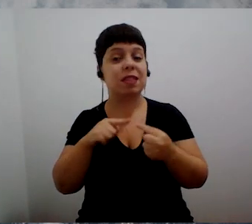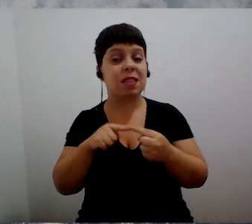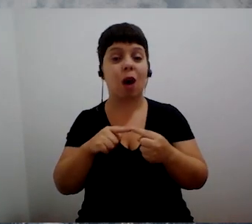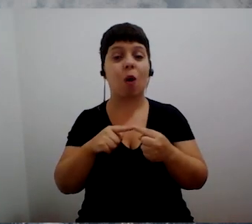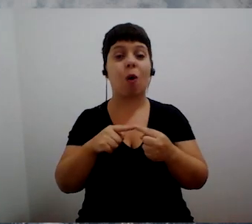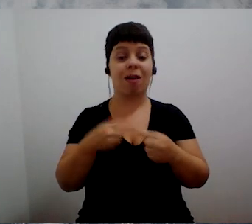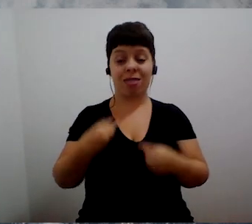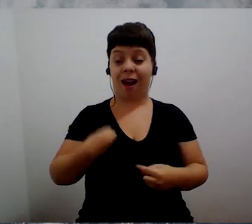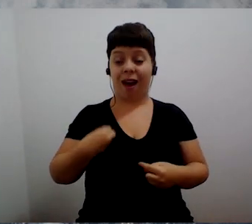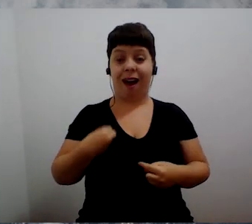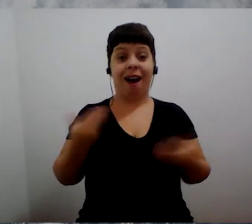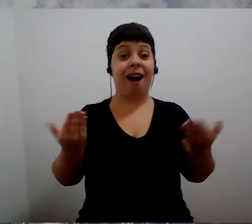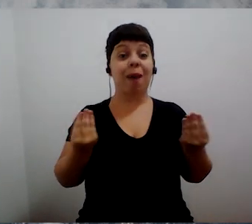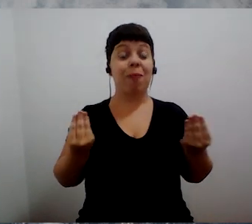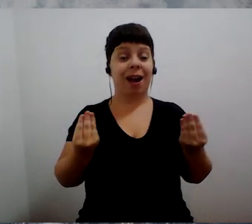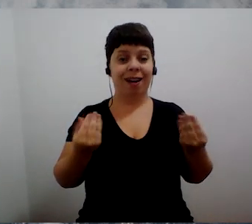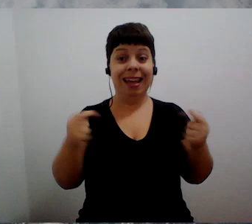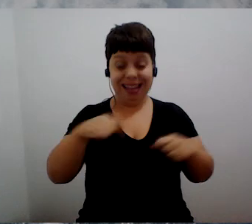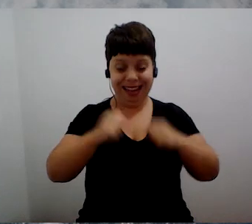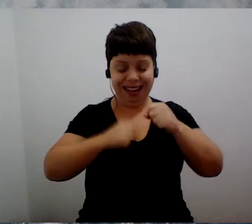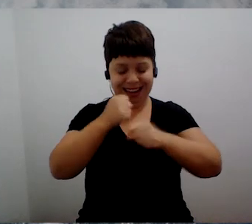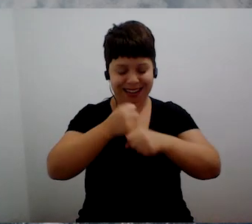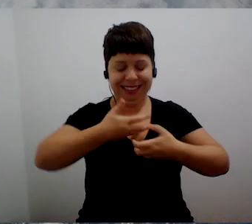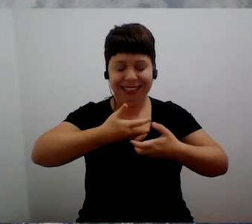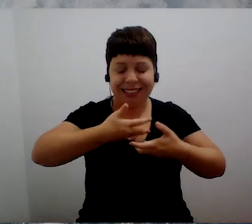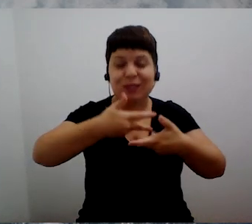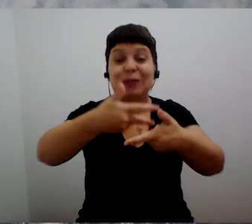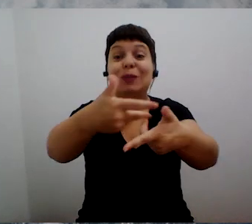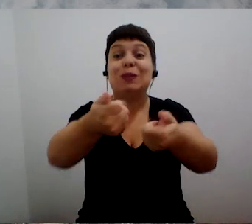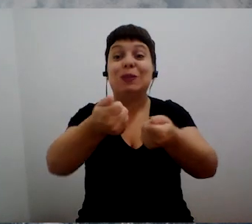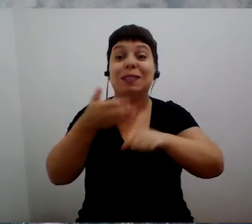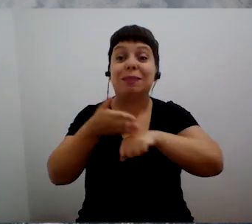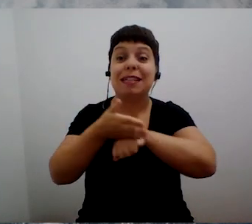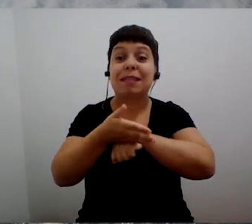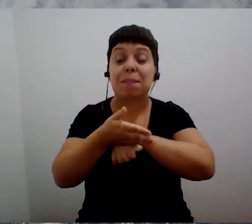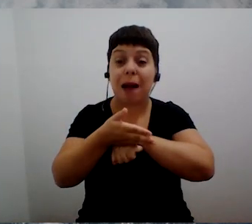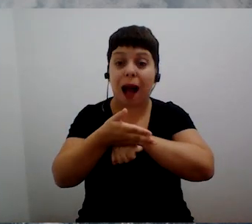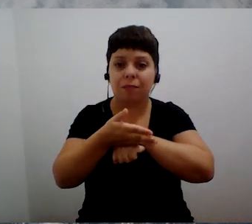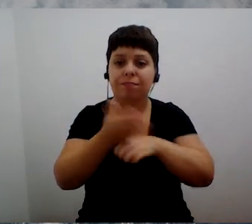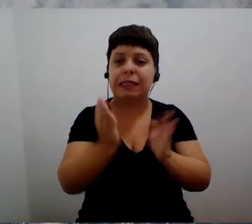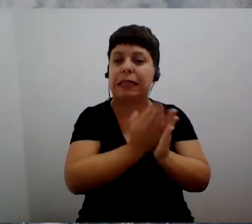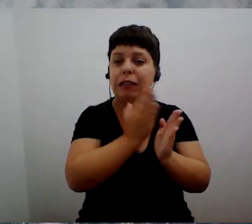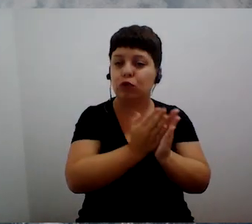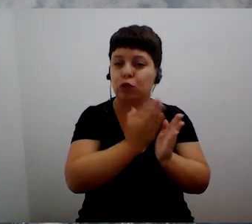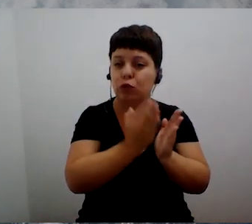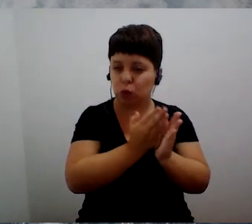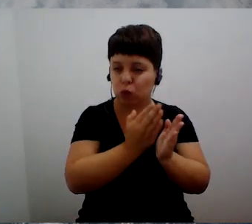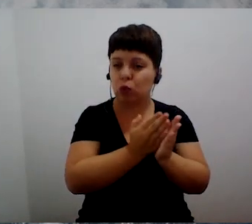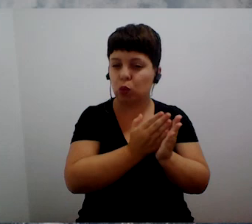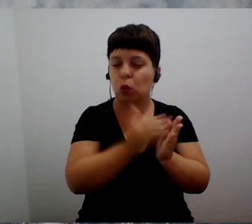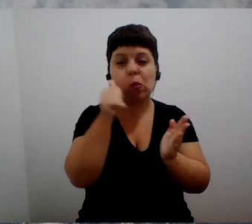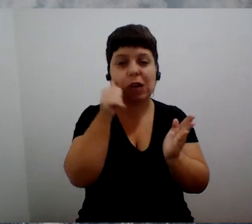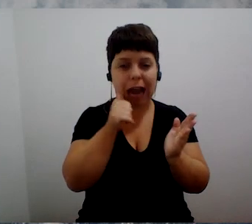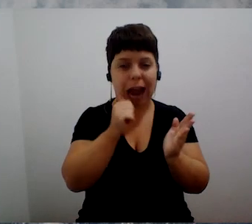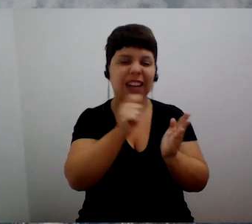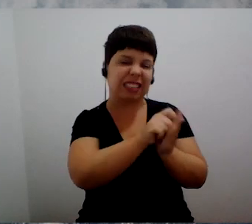aqui e tudo mais. Esse ano a Cátedra foi convidada para fazer uma participação especial na hora da revisão